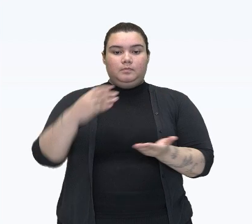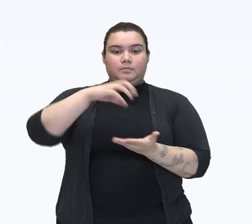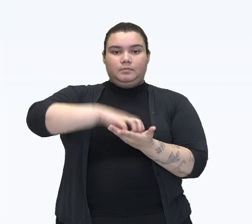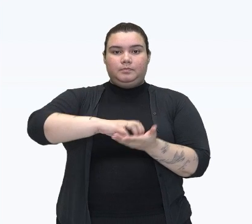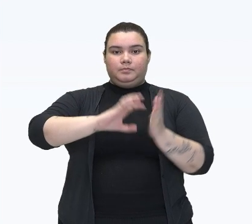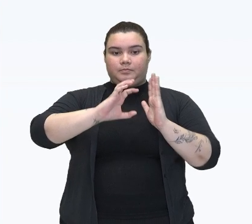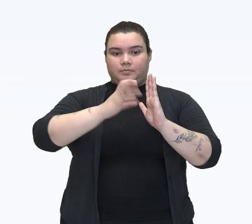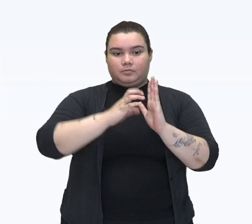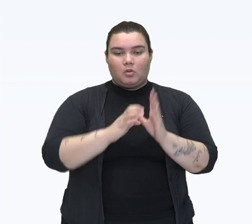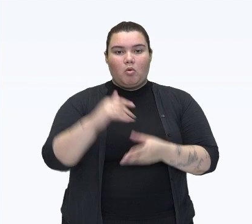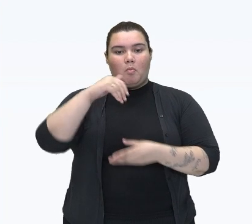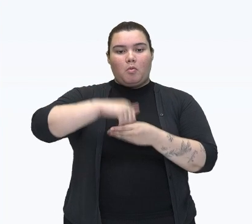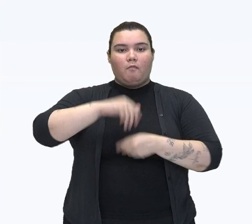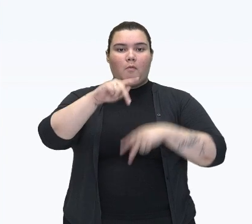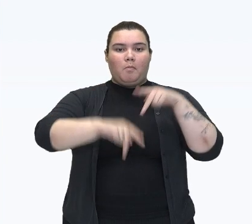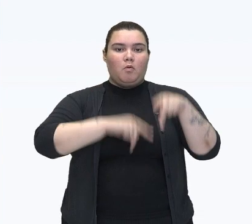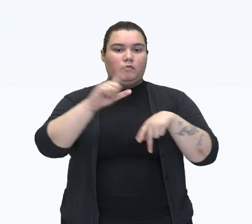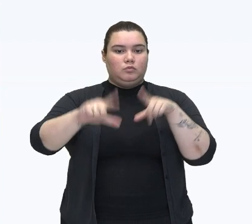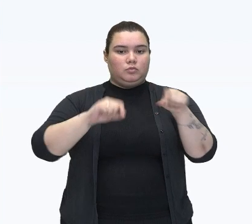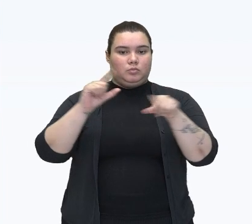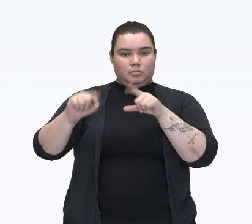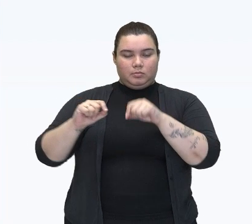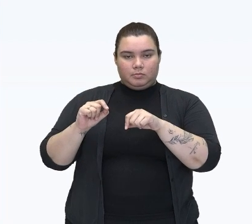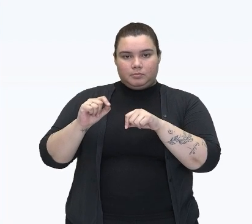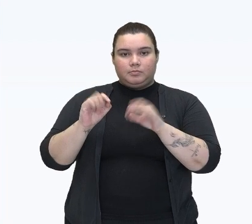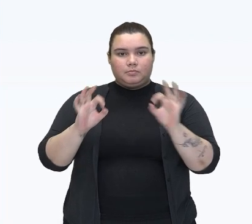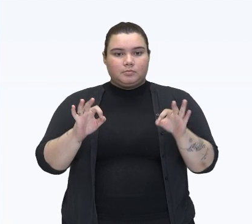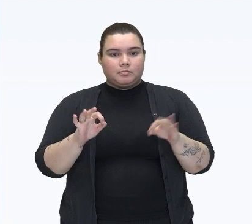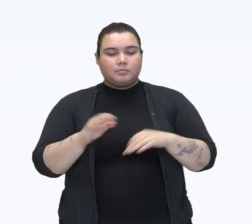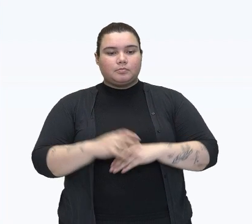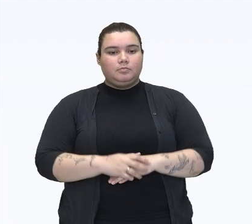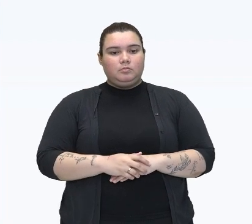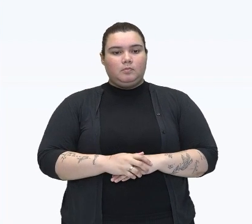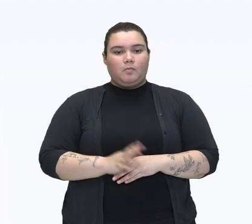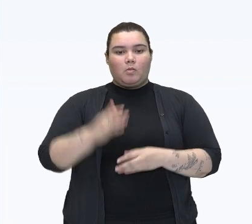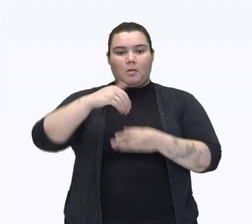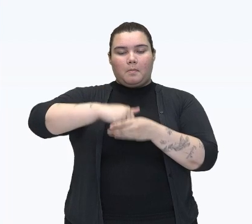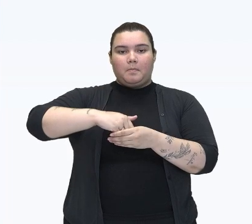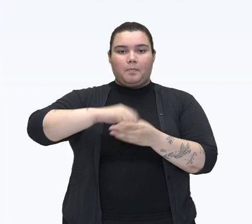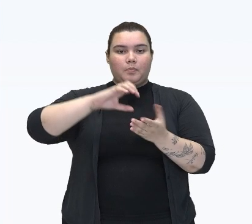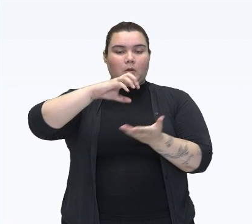é eleito pelo povo. Então, o parlamento vai eleger